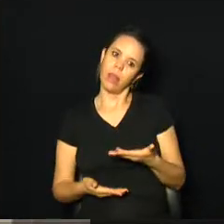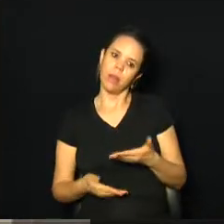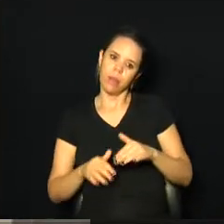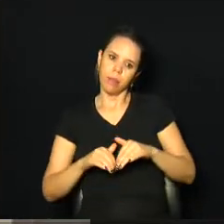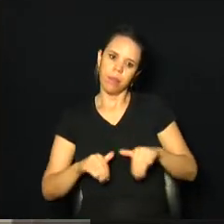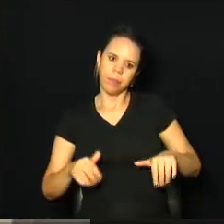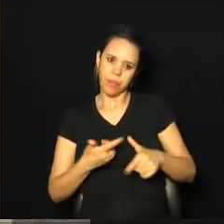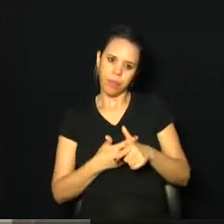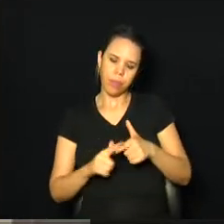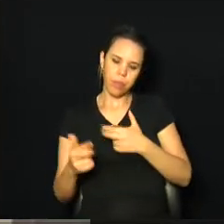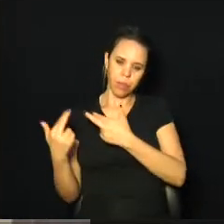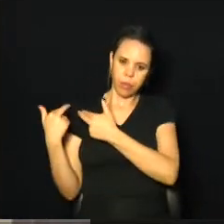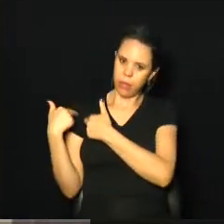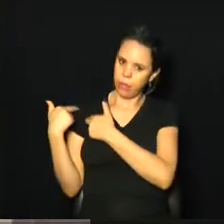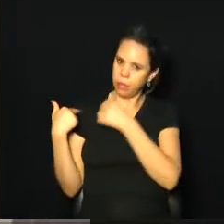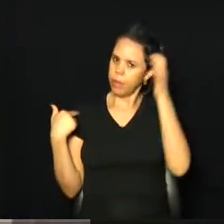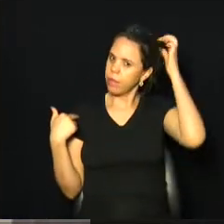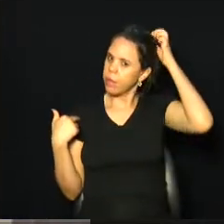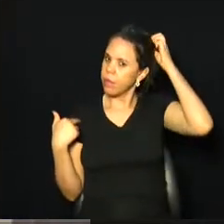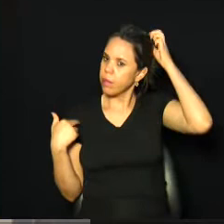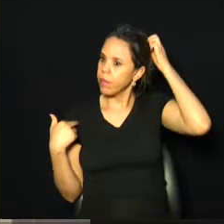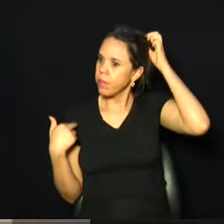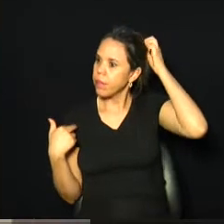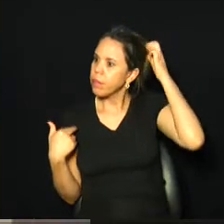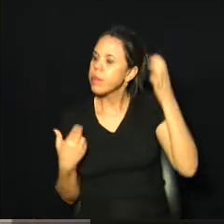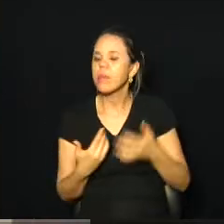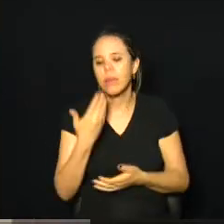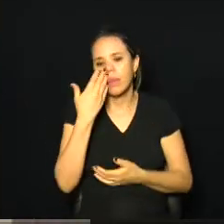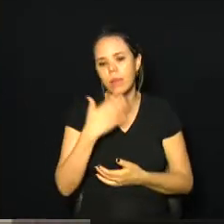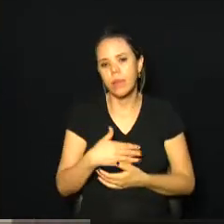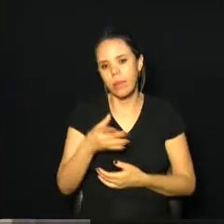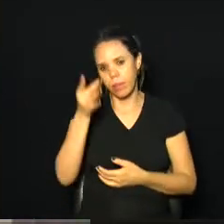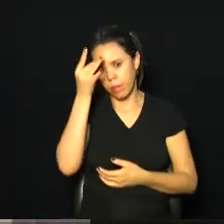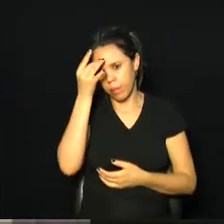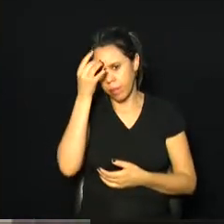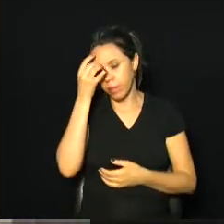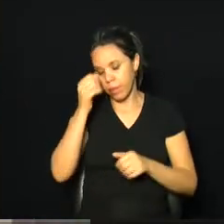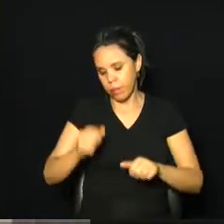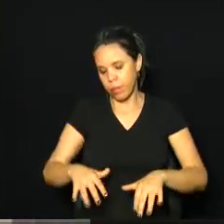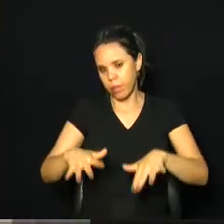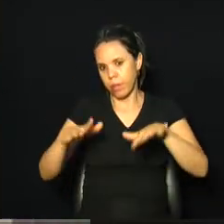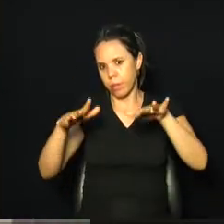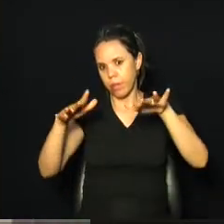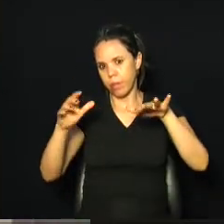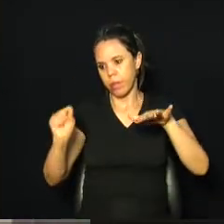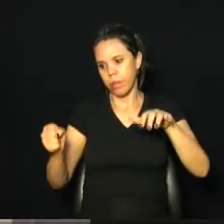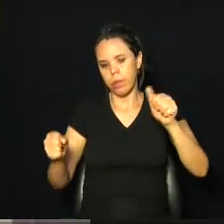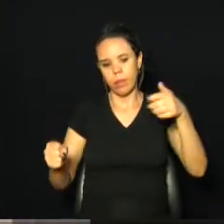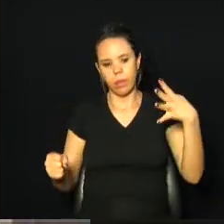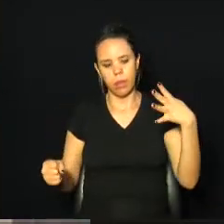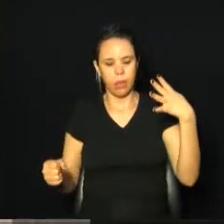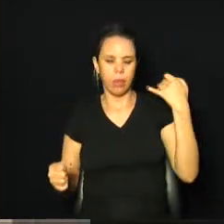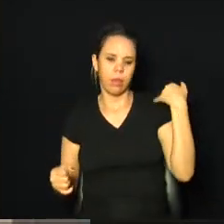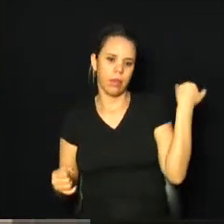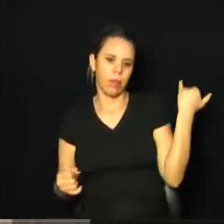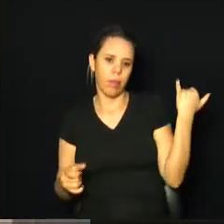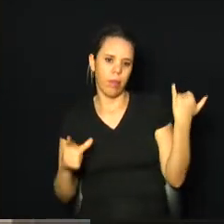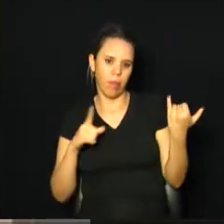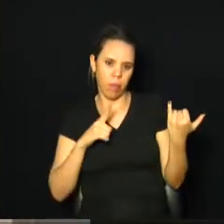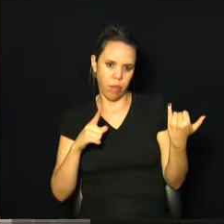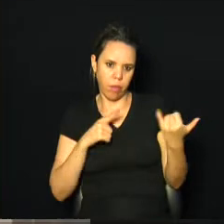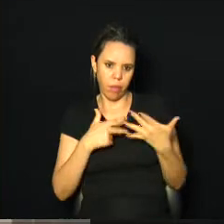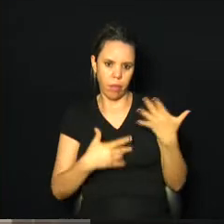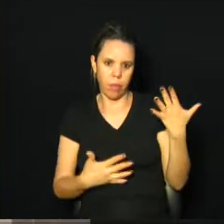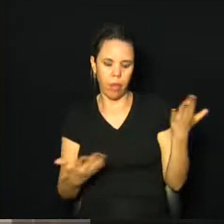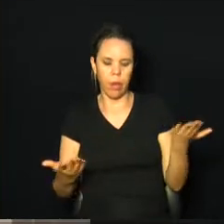dividir responsabilidades. Então, assim, a criança em formação, nessa época aí de 8 a 14 anos, ela tem muitas